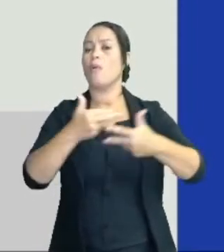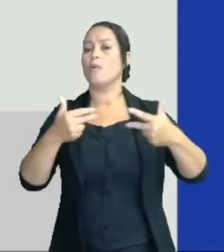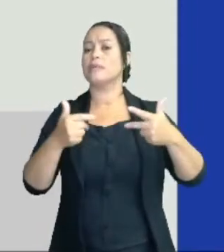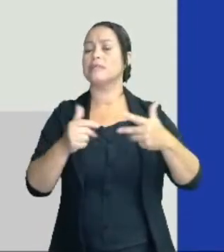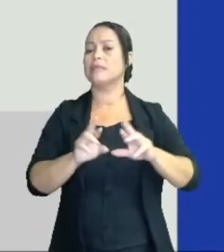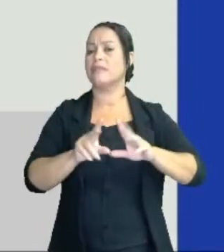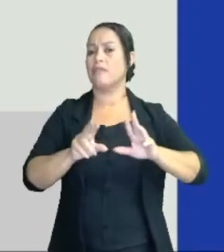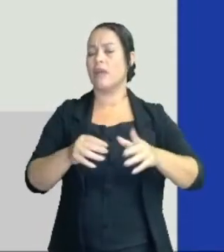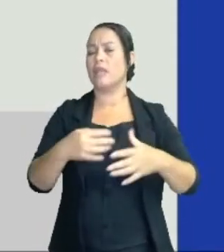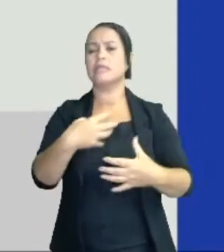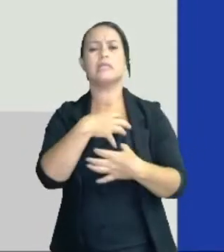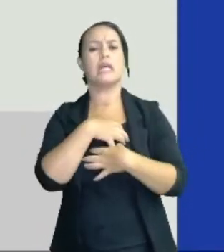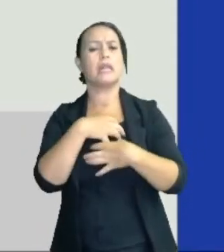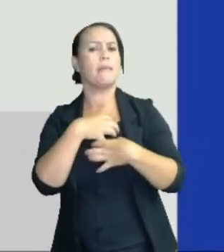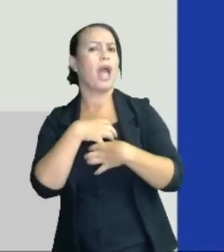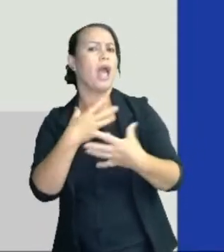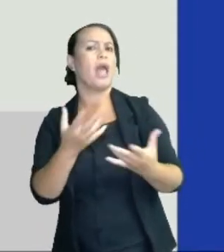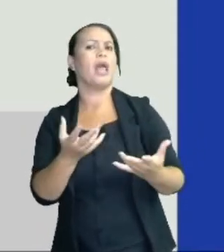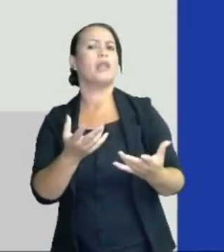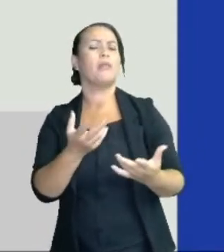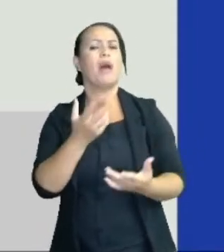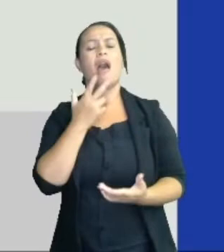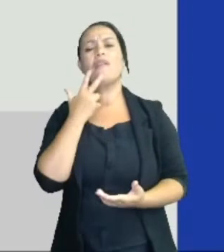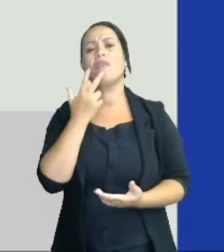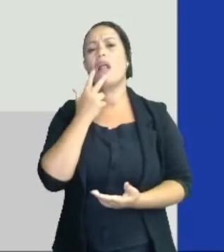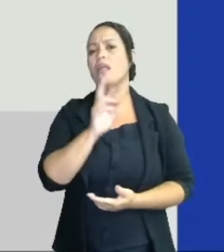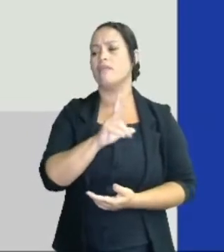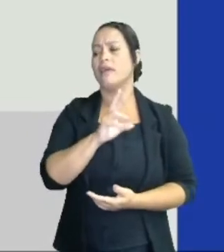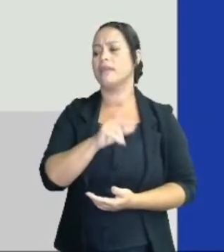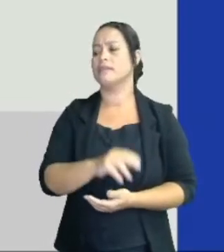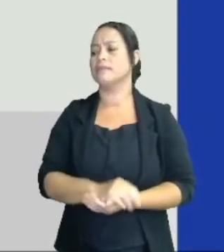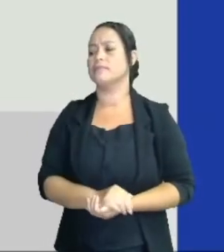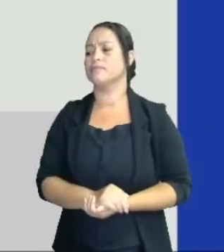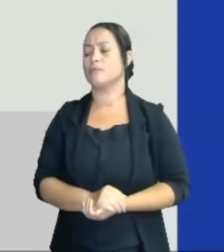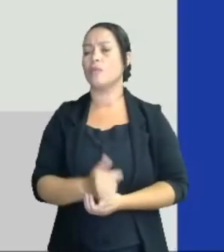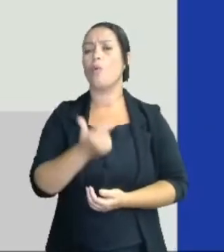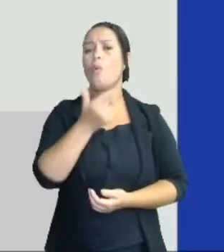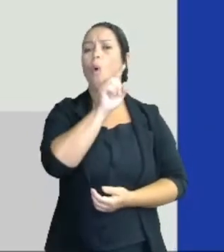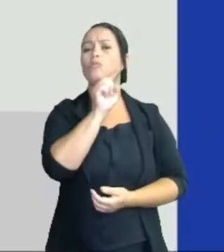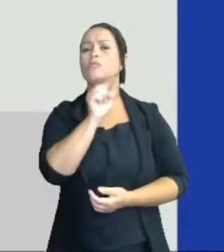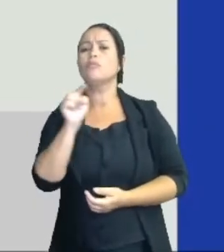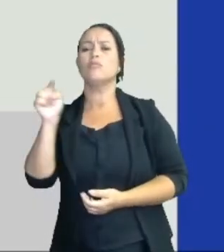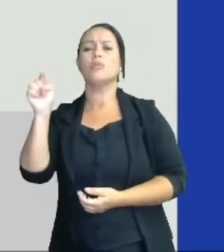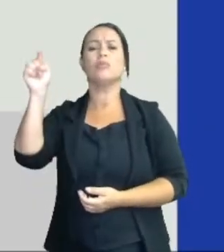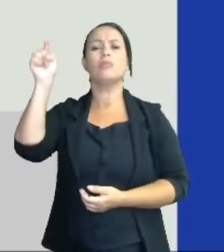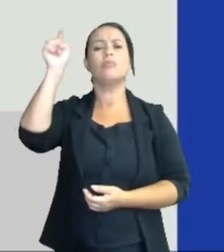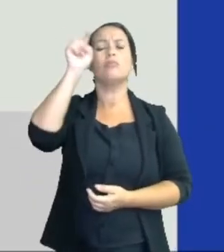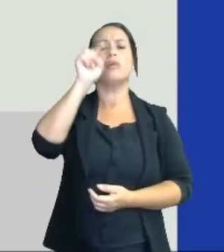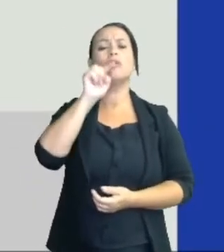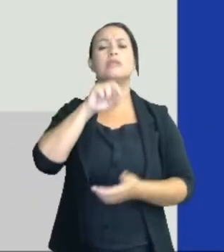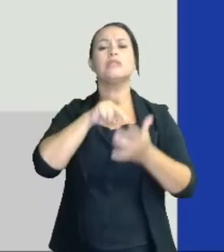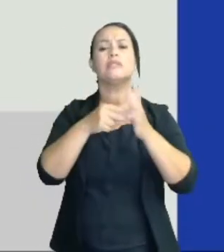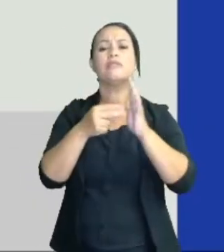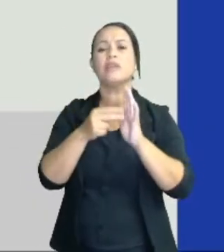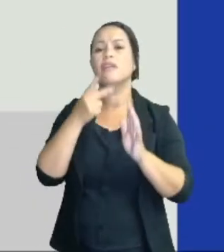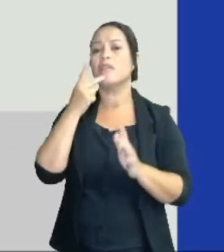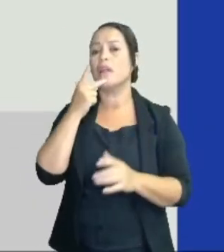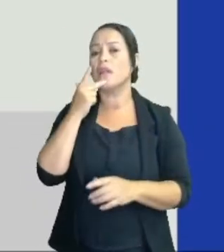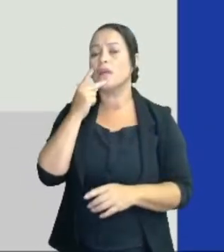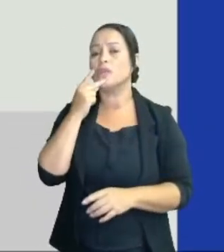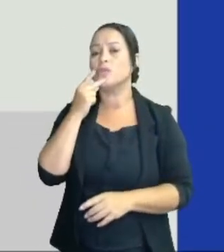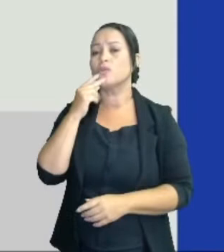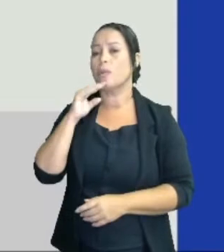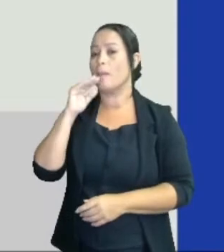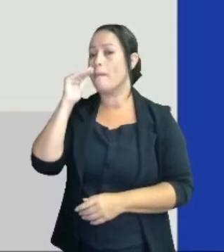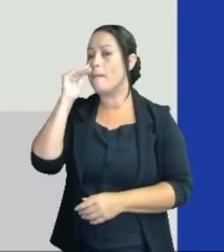para expressar sentimento, a fala é diferente. Próximo balãozinho, ó, quando estão cochichando. Então,